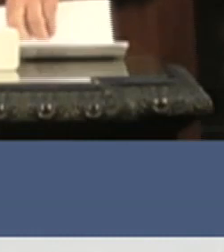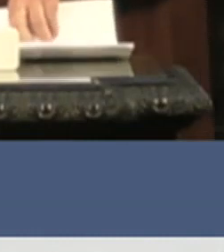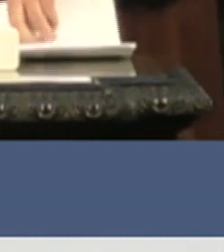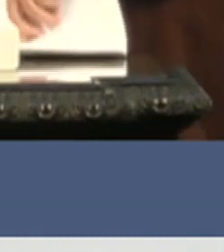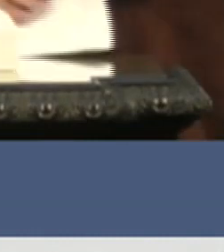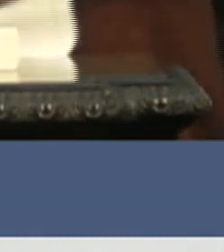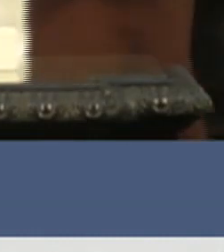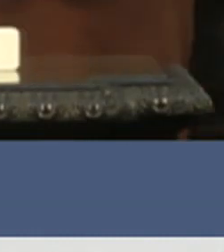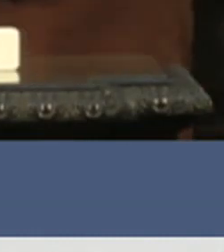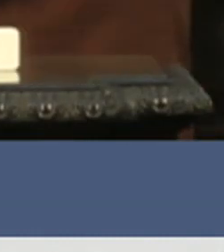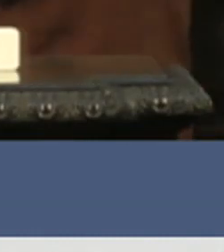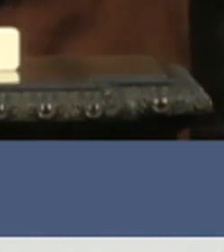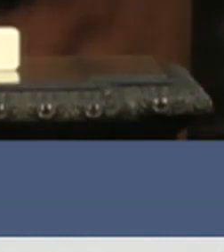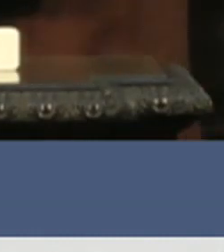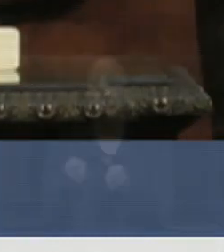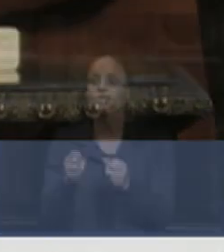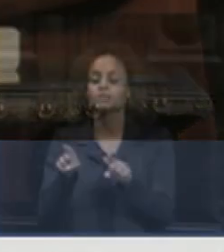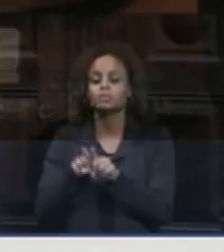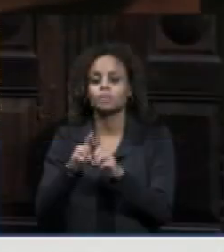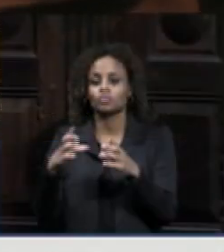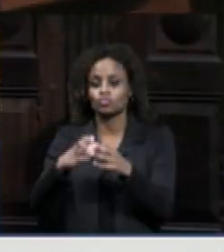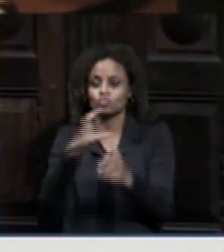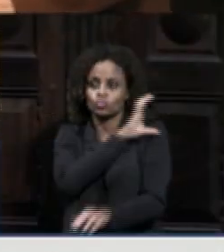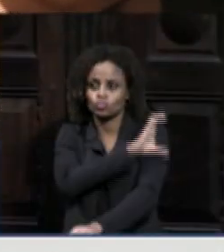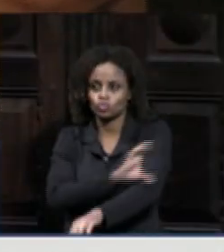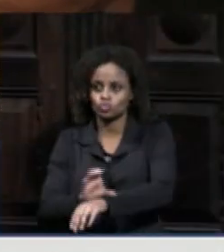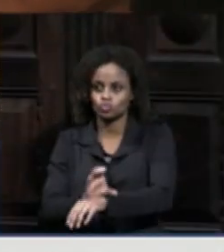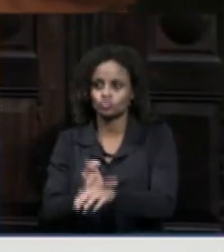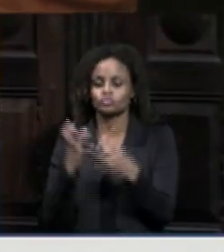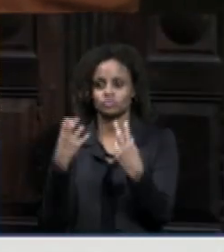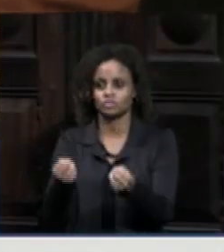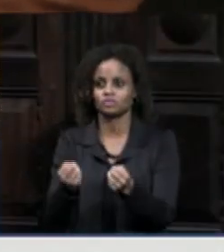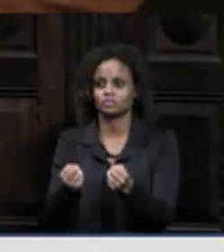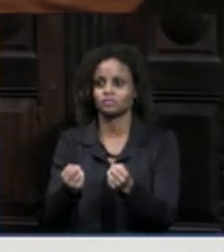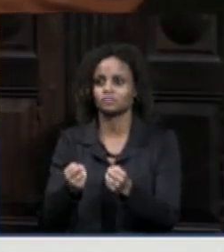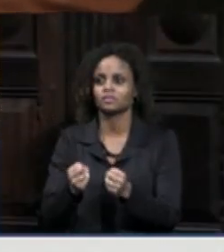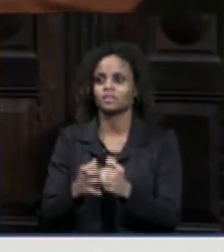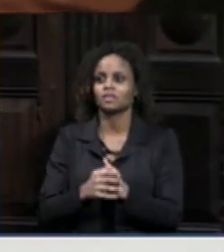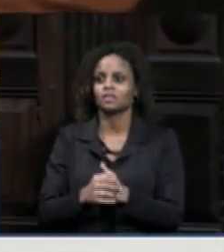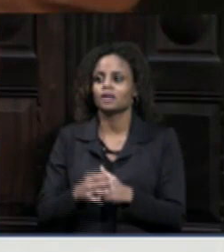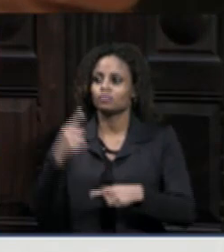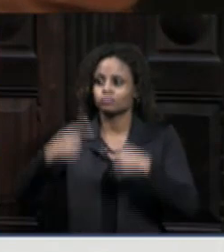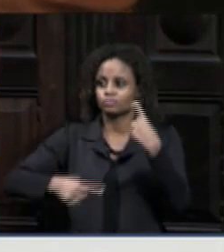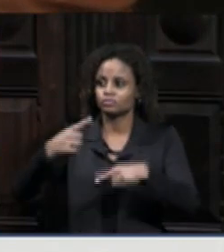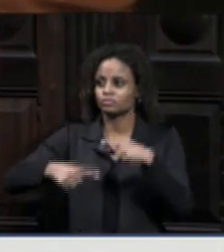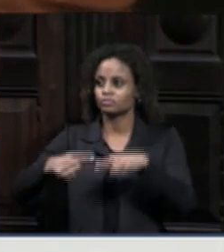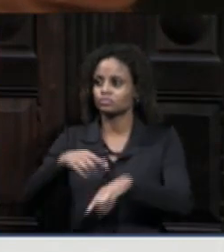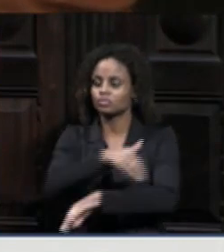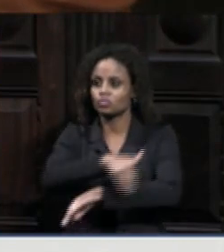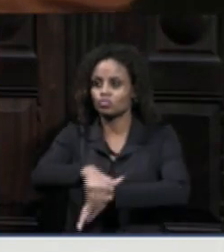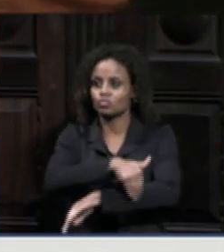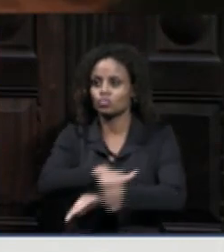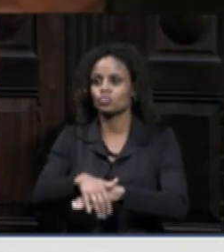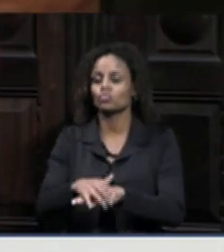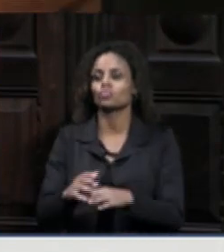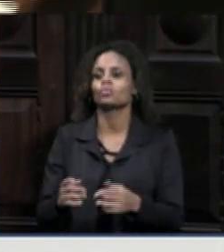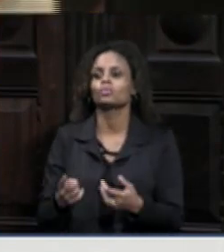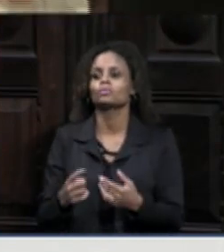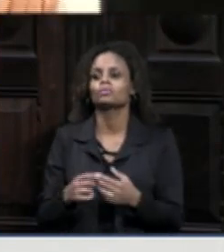Lazer, favorável. De Cultura, favorável. De Assuntos Municipais e Desenvolvimento Regional, favorável. De Política Urbana, Habitação, Assuntos